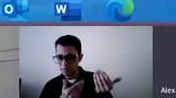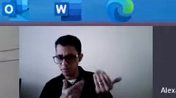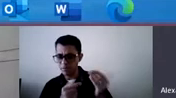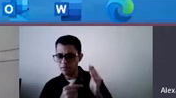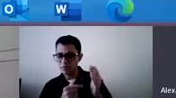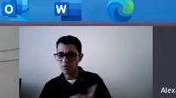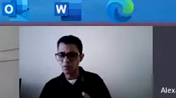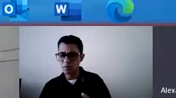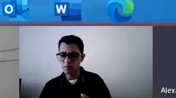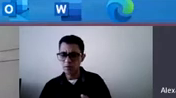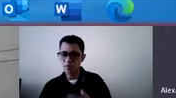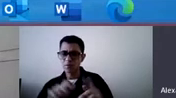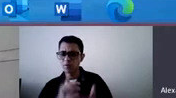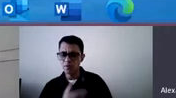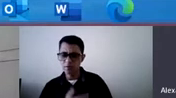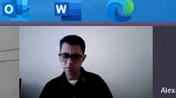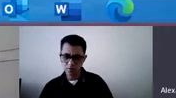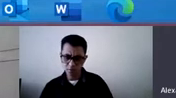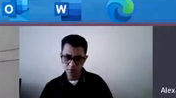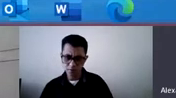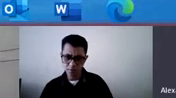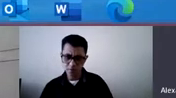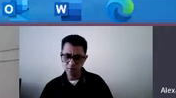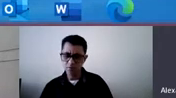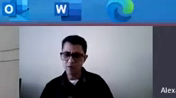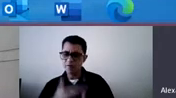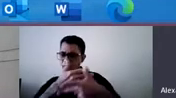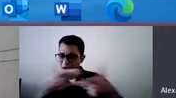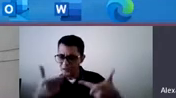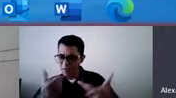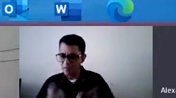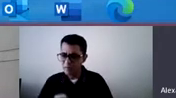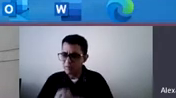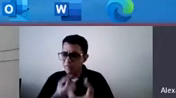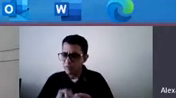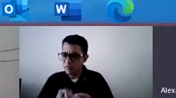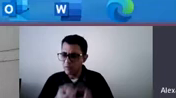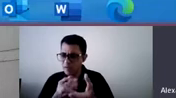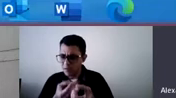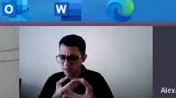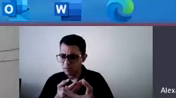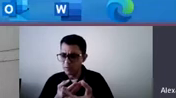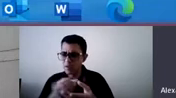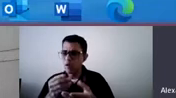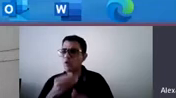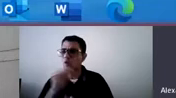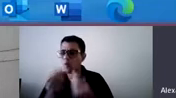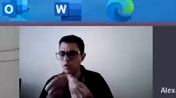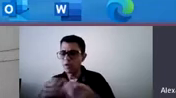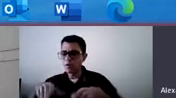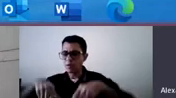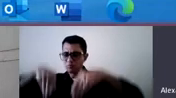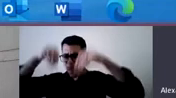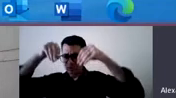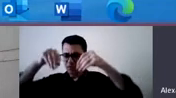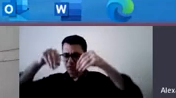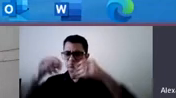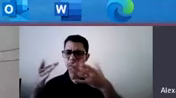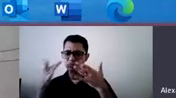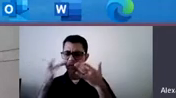exposto numa grande condição de informações positivas, por exemplo, teatro, museu, enfim, ele absorve